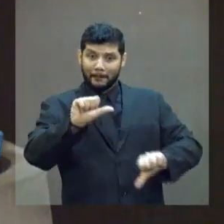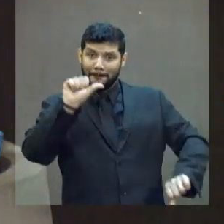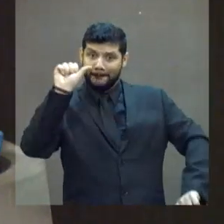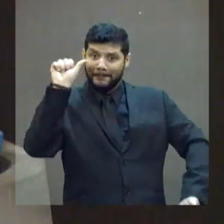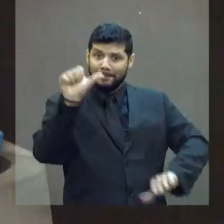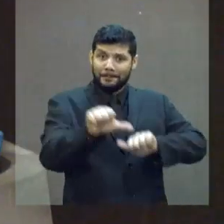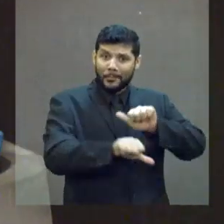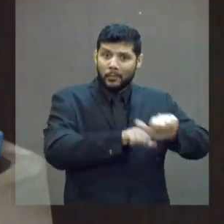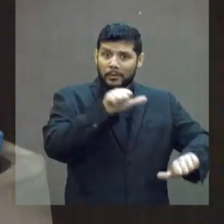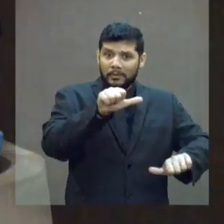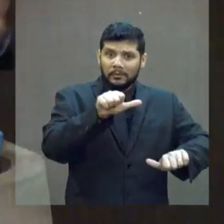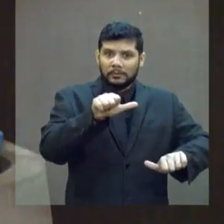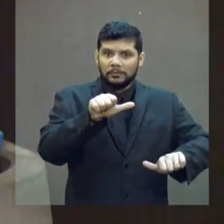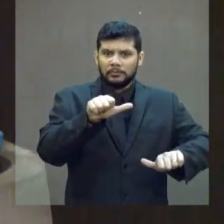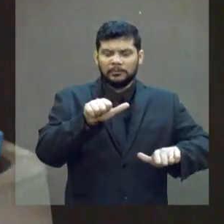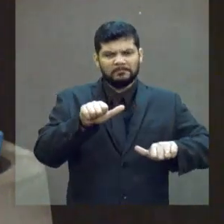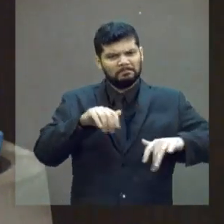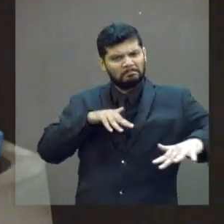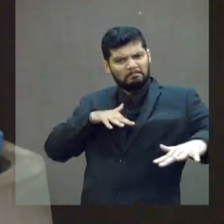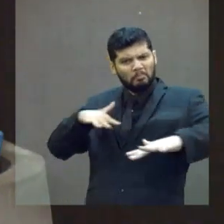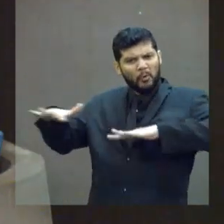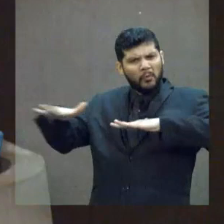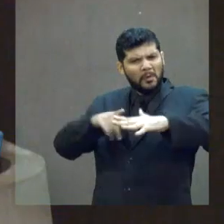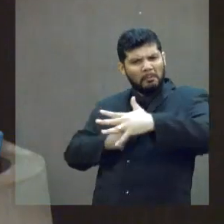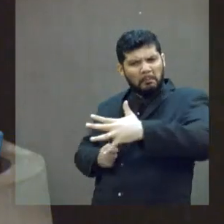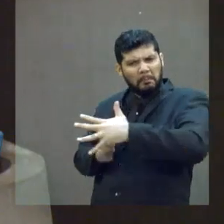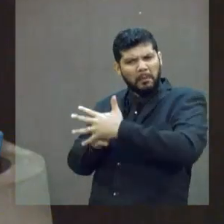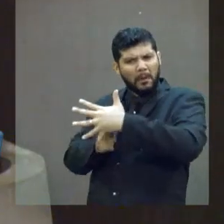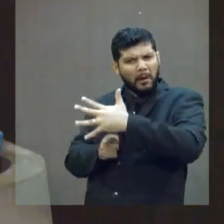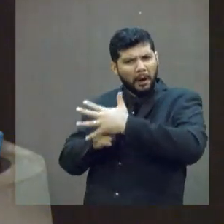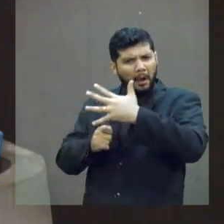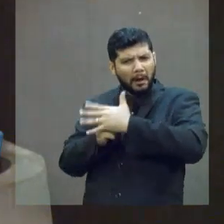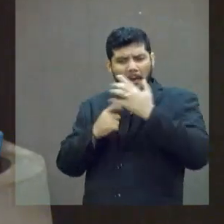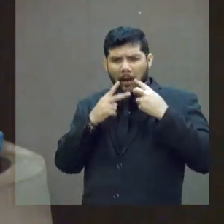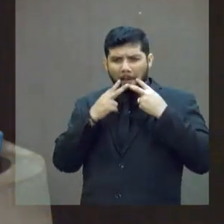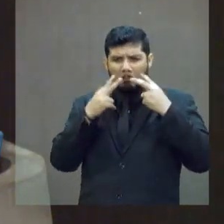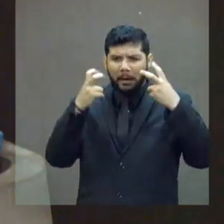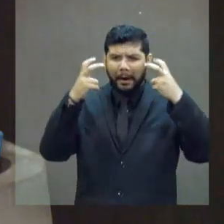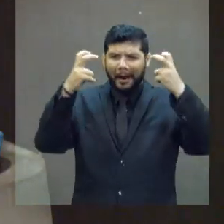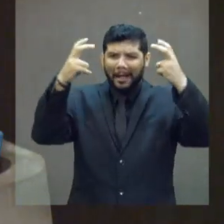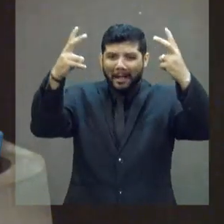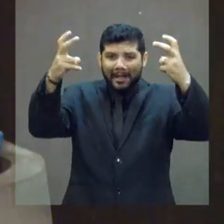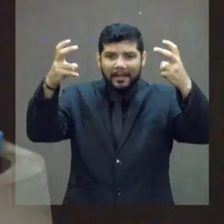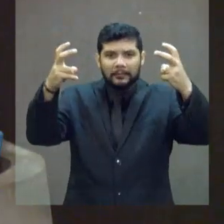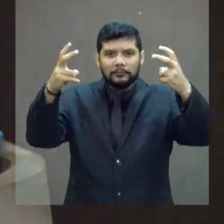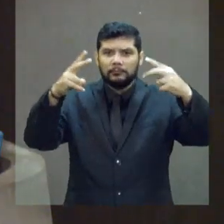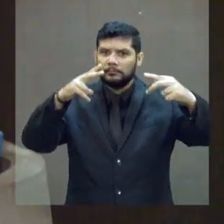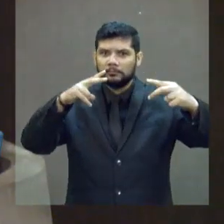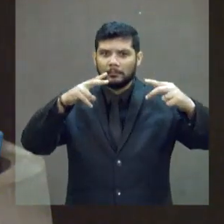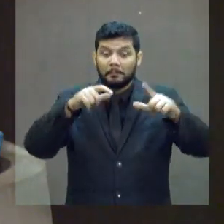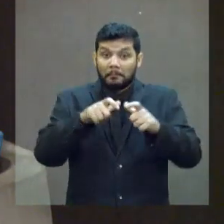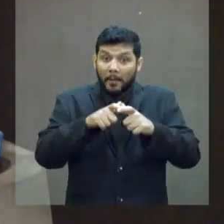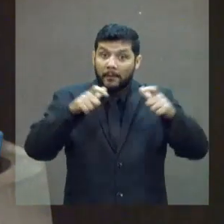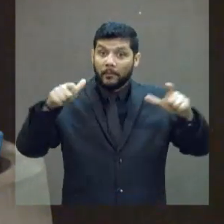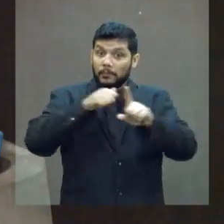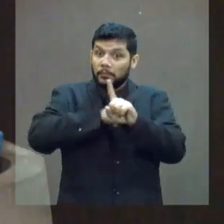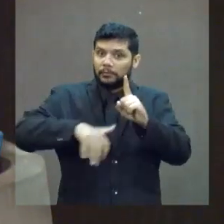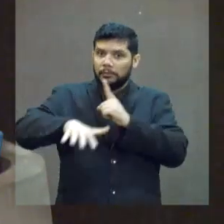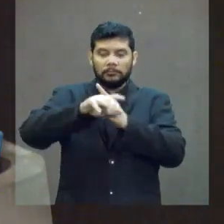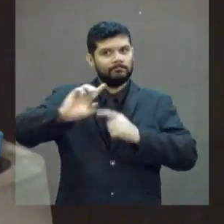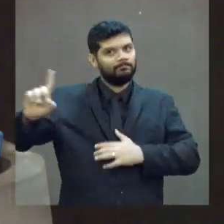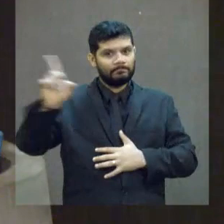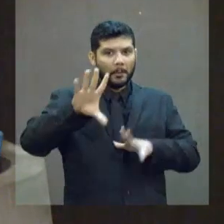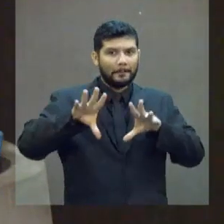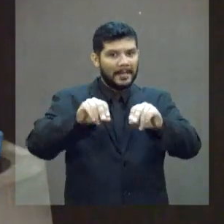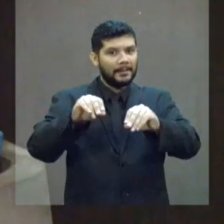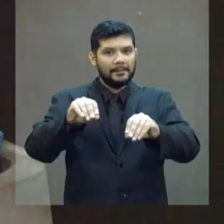alterado. Houve uma manifestação vibrante, intensa, da maioria da sociedade brasileira para